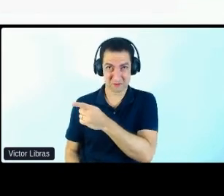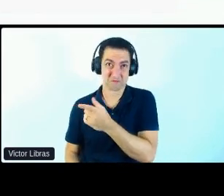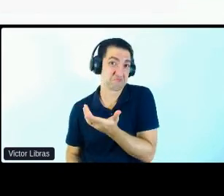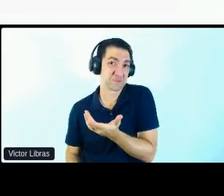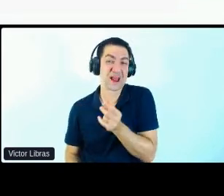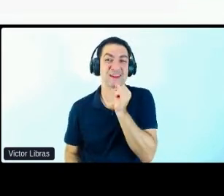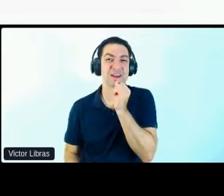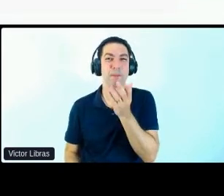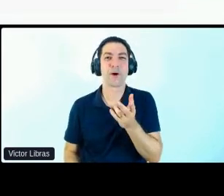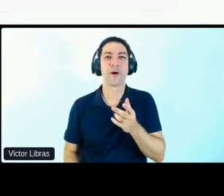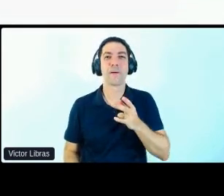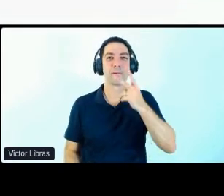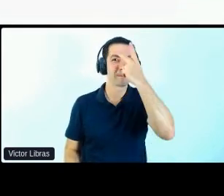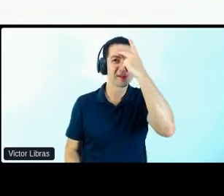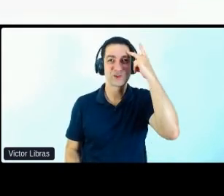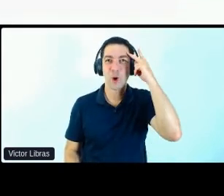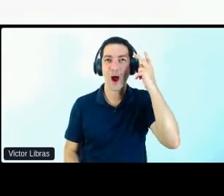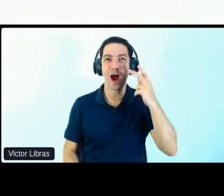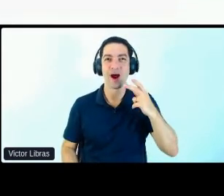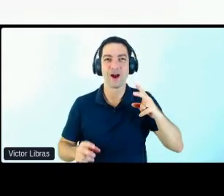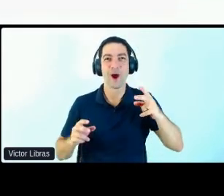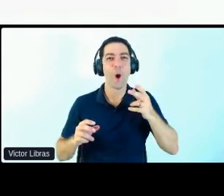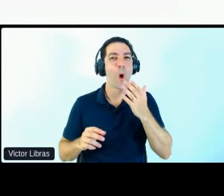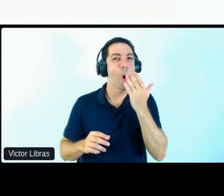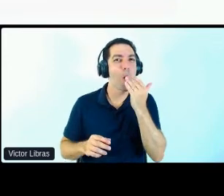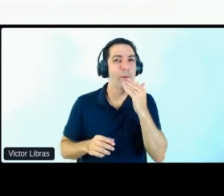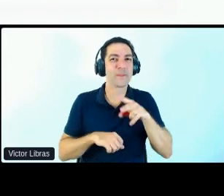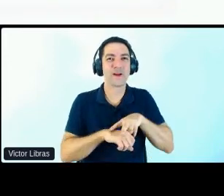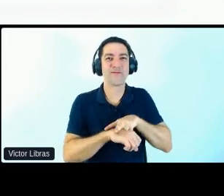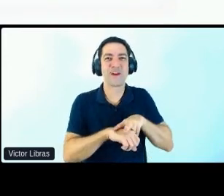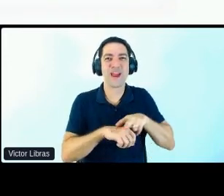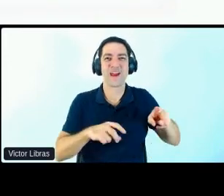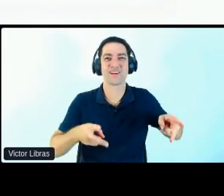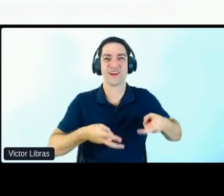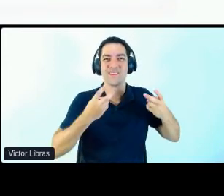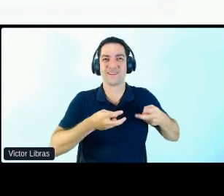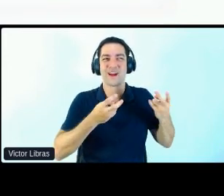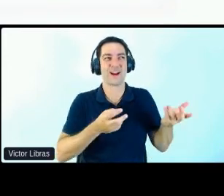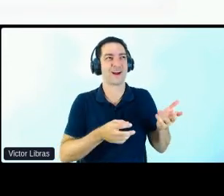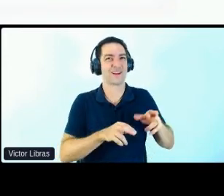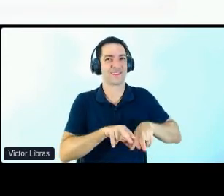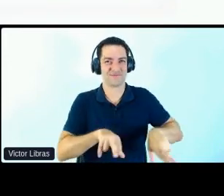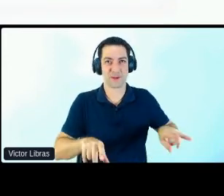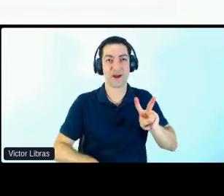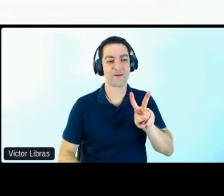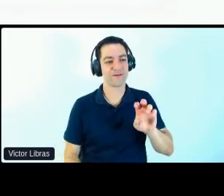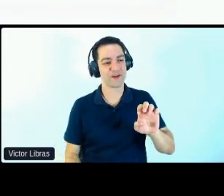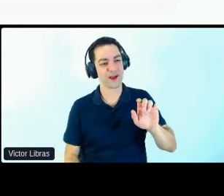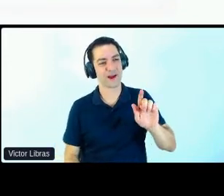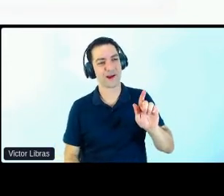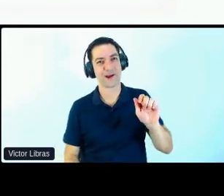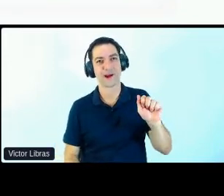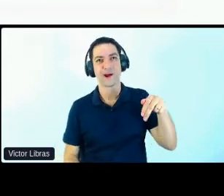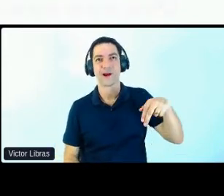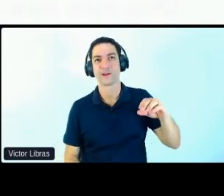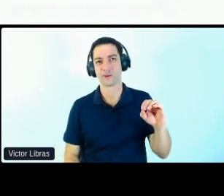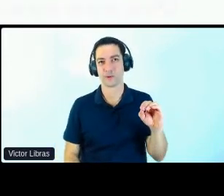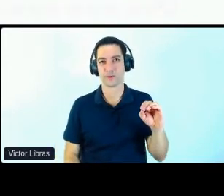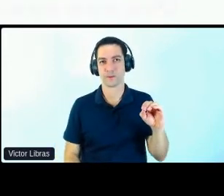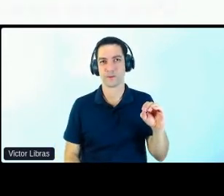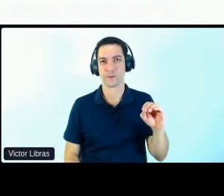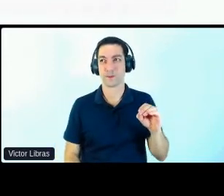essa organização, ela avaliava os lugares e ela não falava exatamente se era ótimo, se era bom,